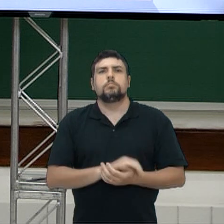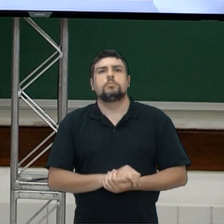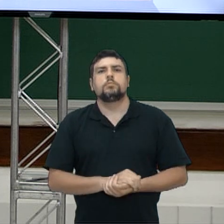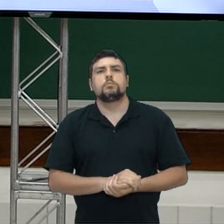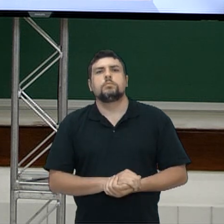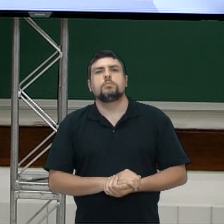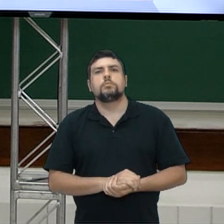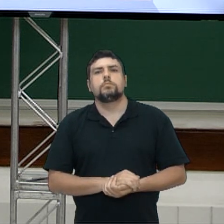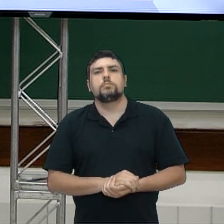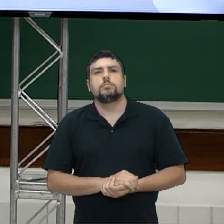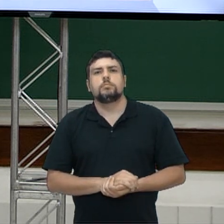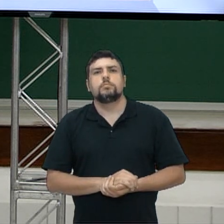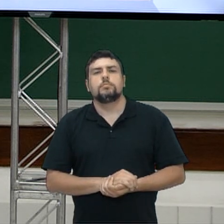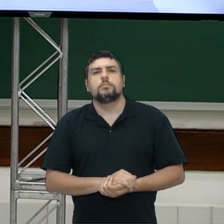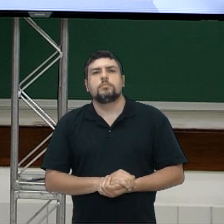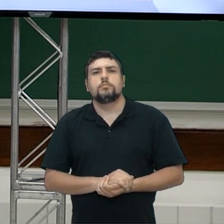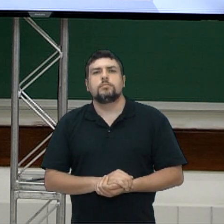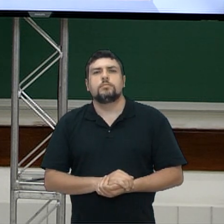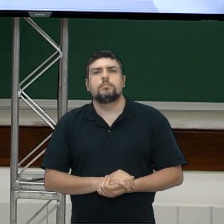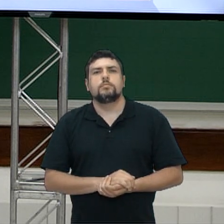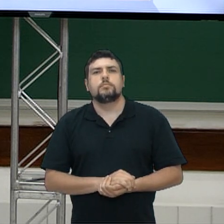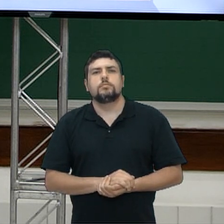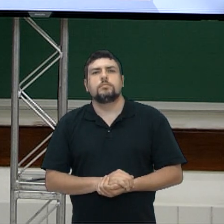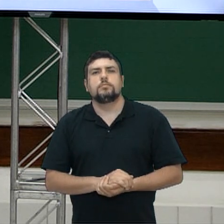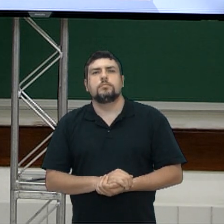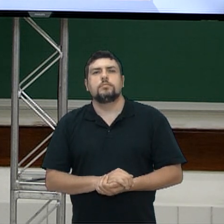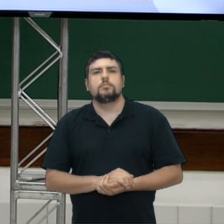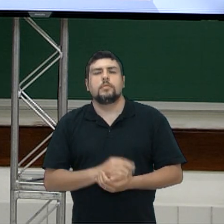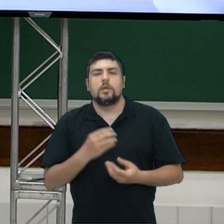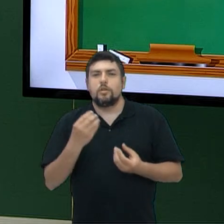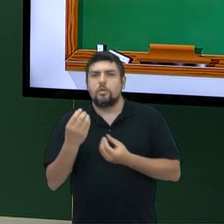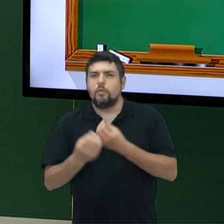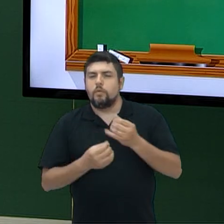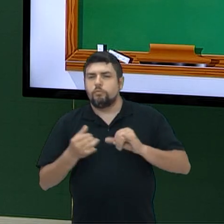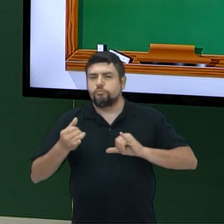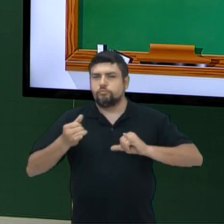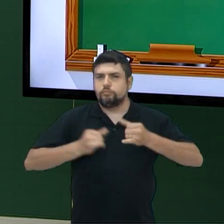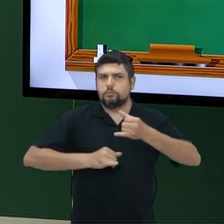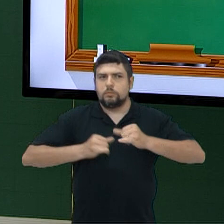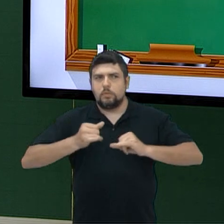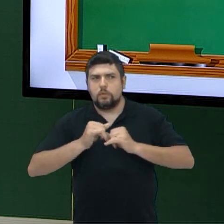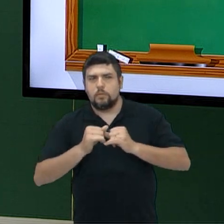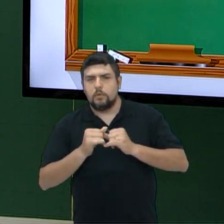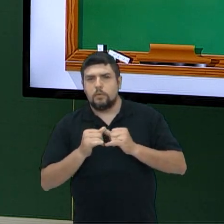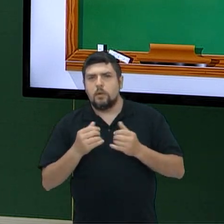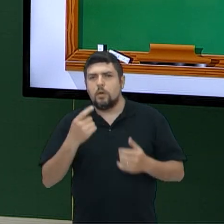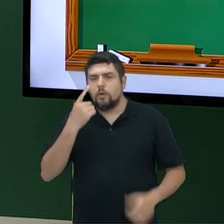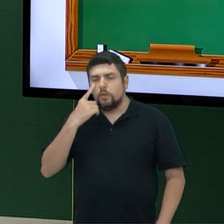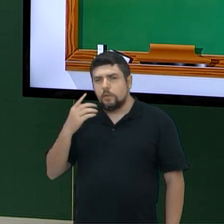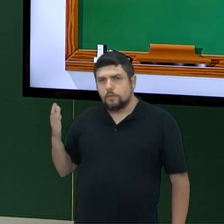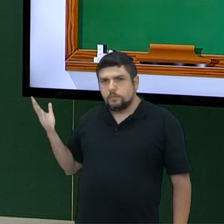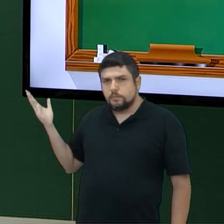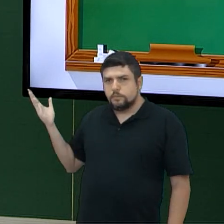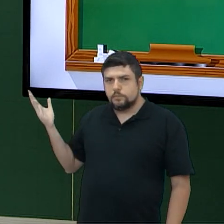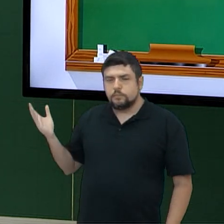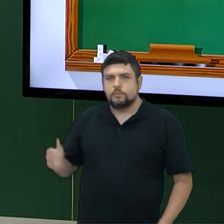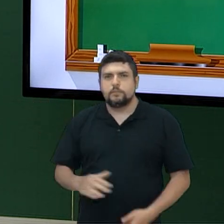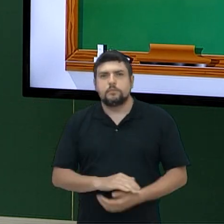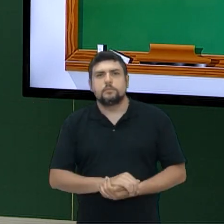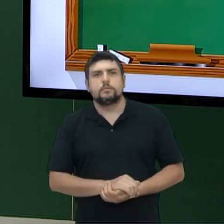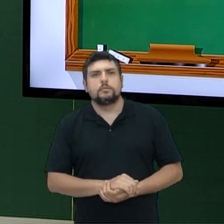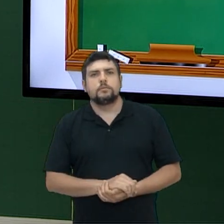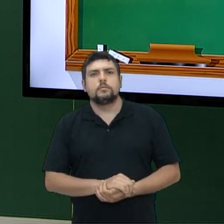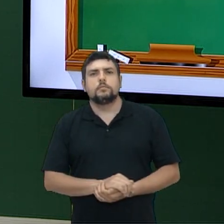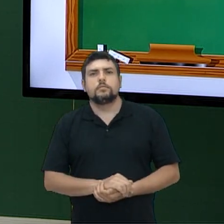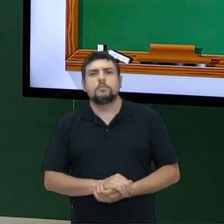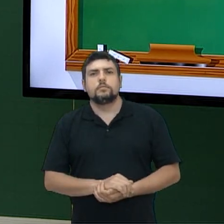caiu até meu giz. Ai, que emoção. A fórmula estrutural fica mais ou menos assim por conta da sua geometria